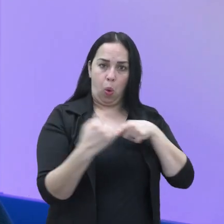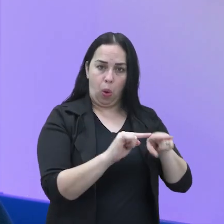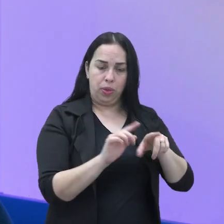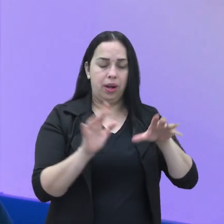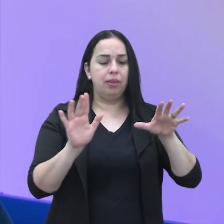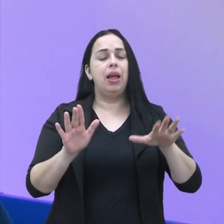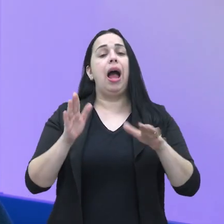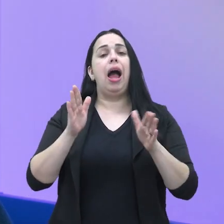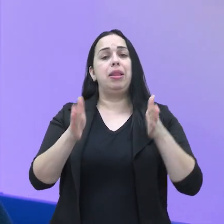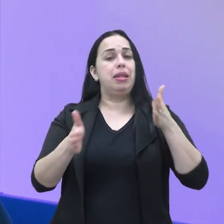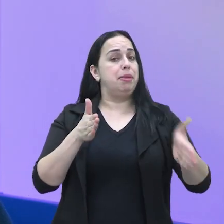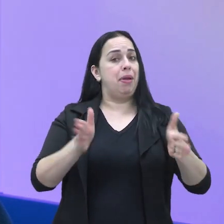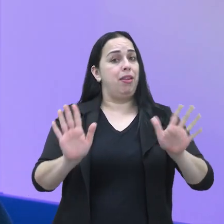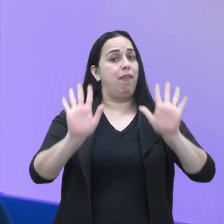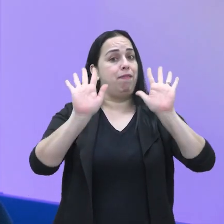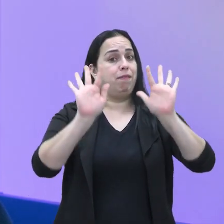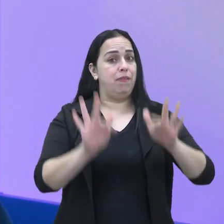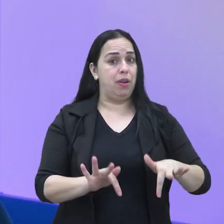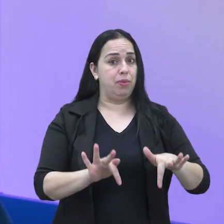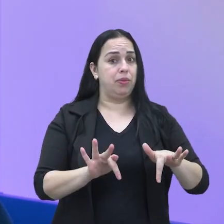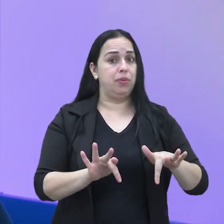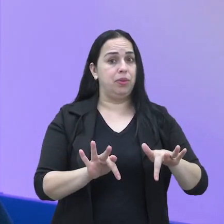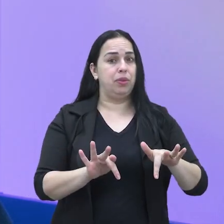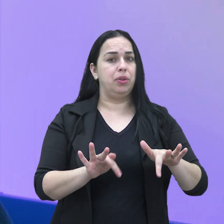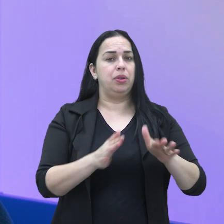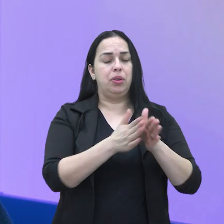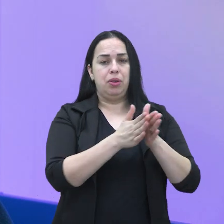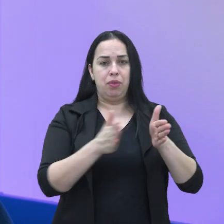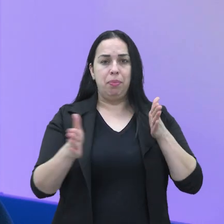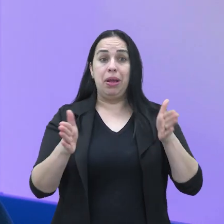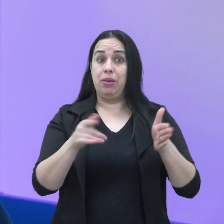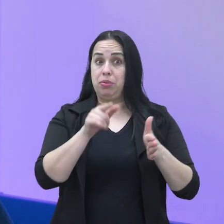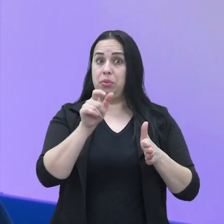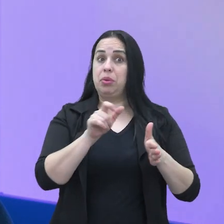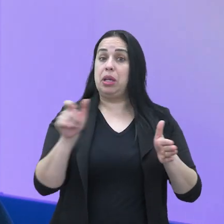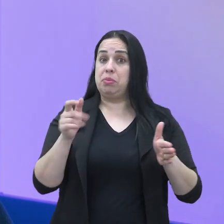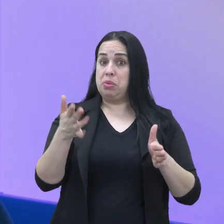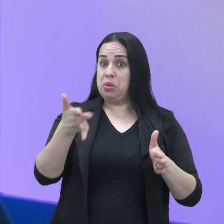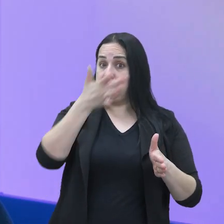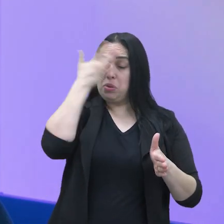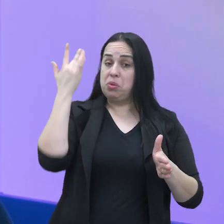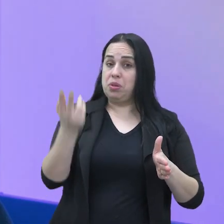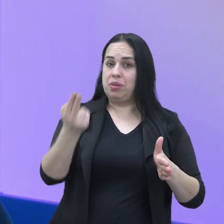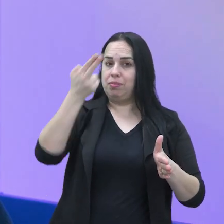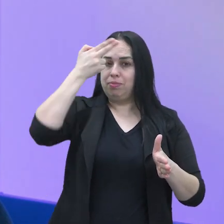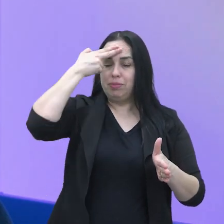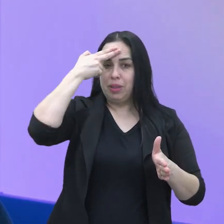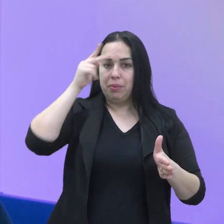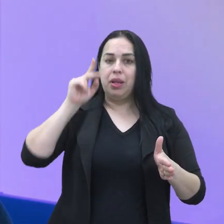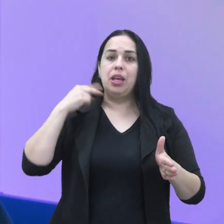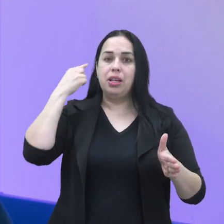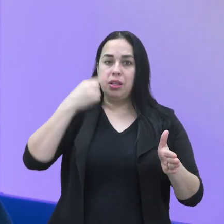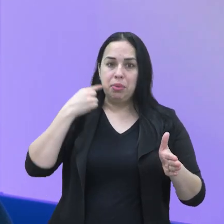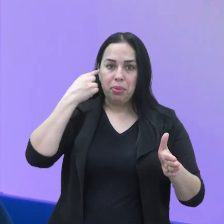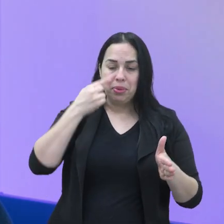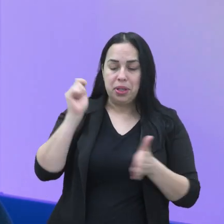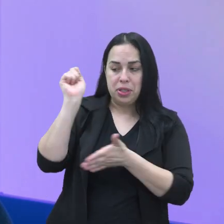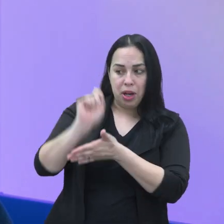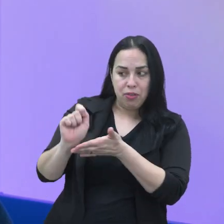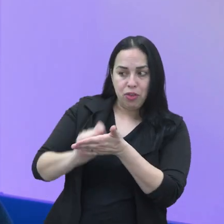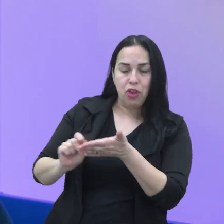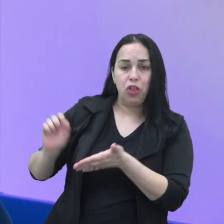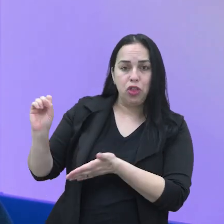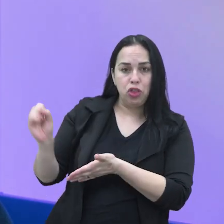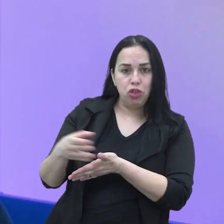E acabando a ditadura, como foi um período muito traumático, os deputados que escreveram a